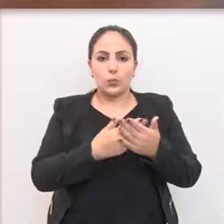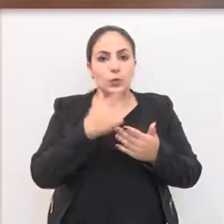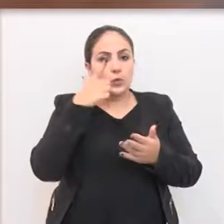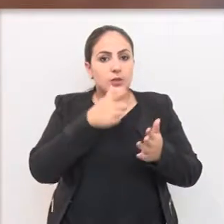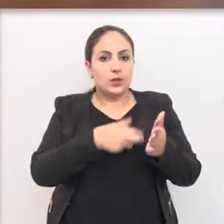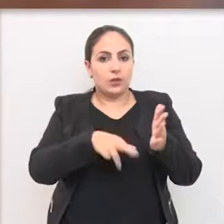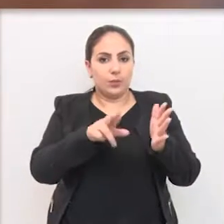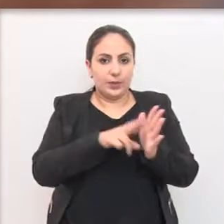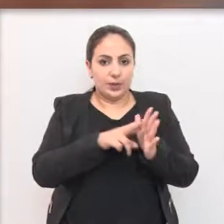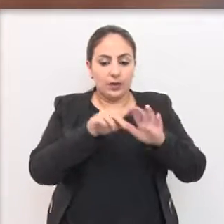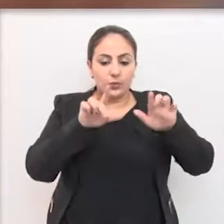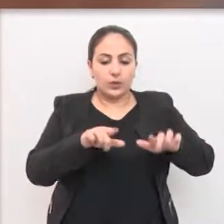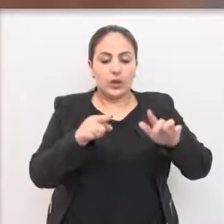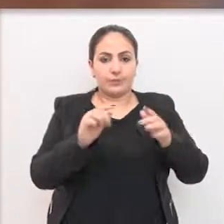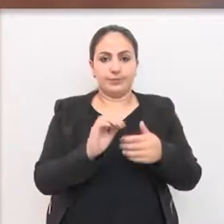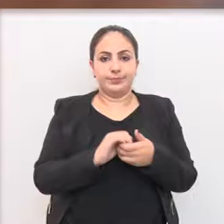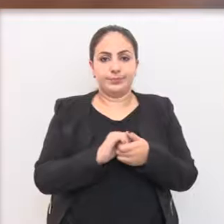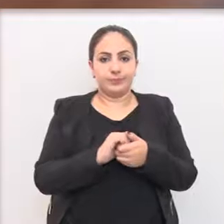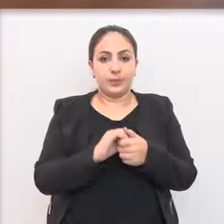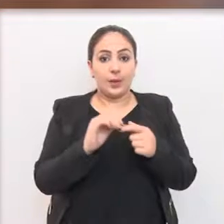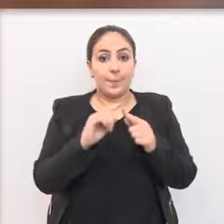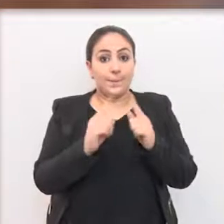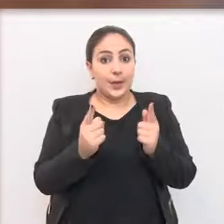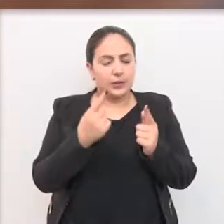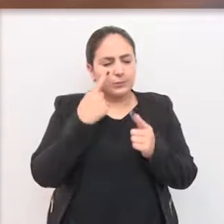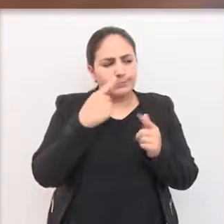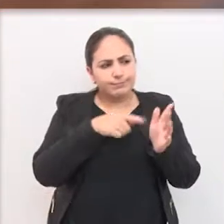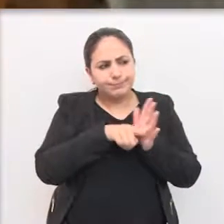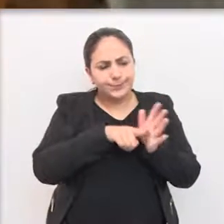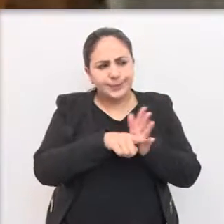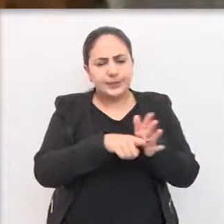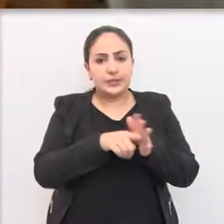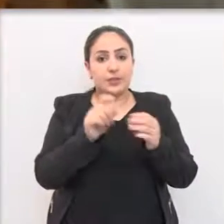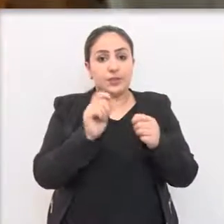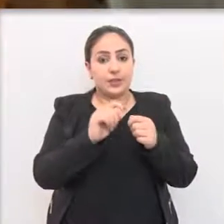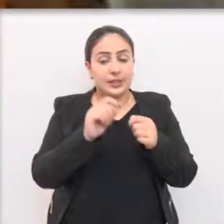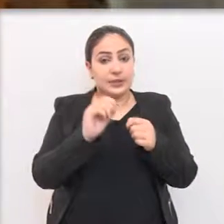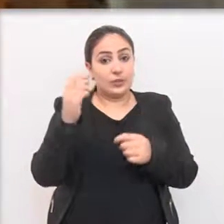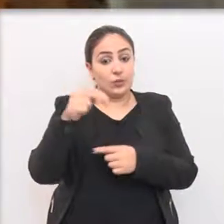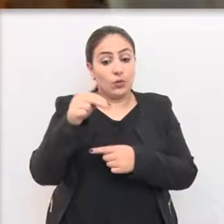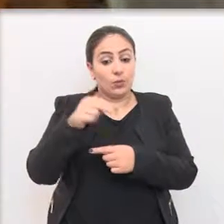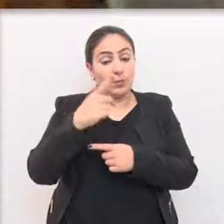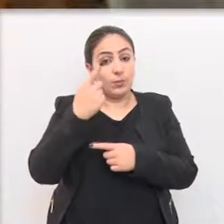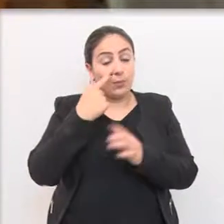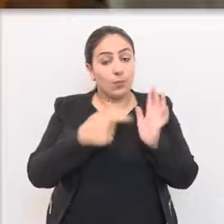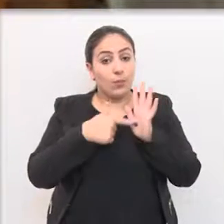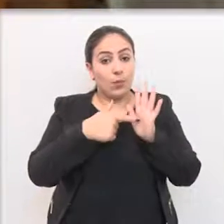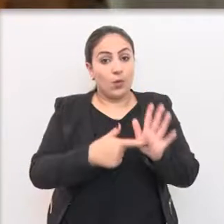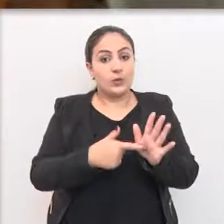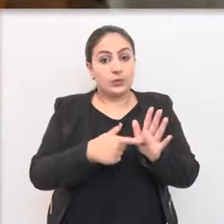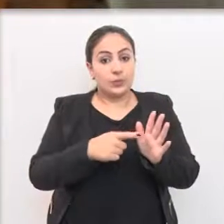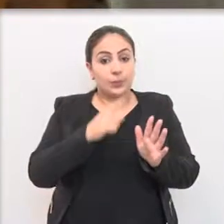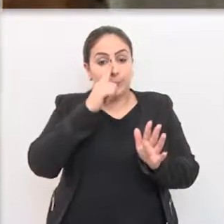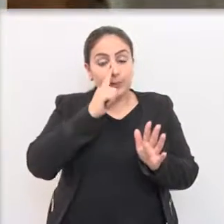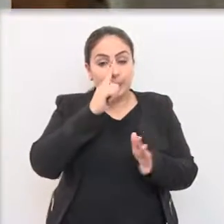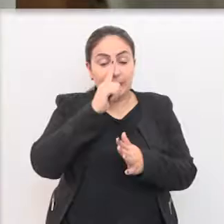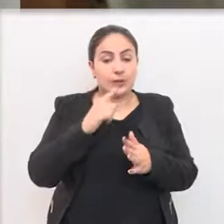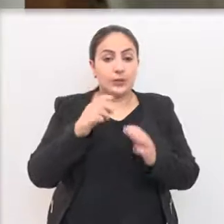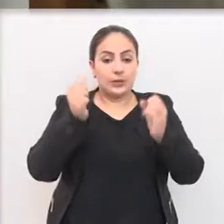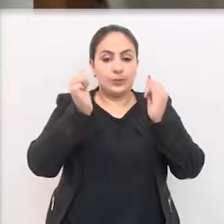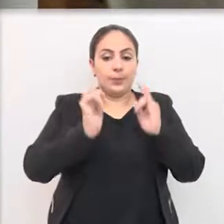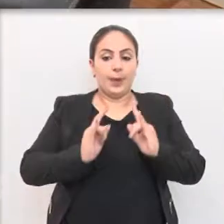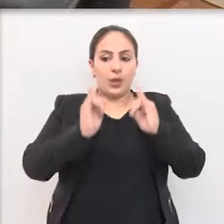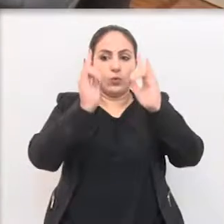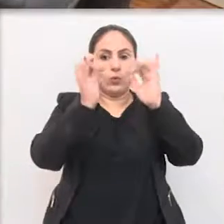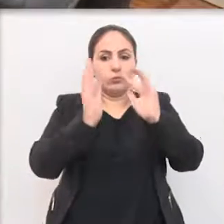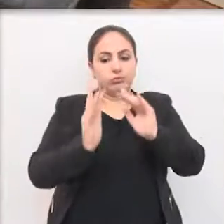de recuperação dos danos estruturais. Mas uma perícia concluída em novembro aponta o risco de